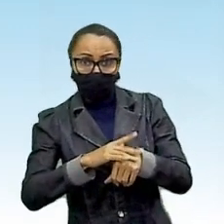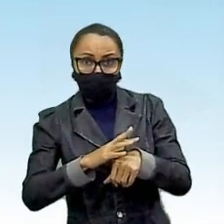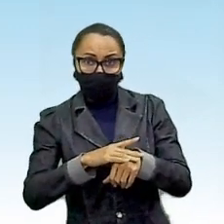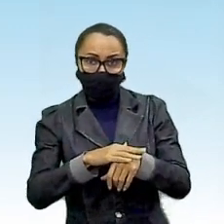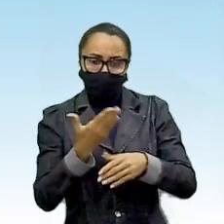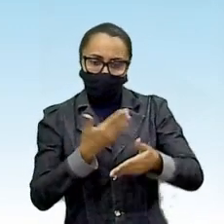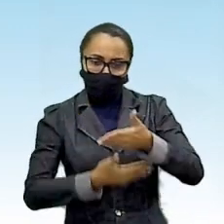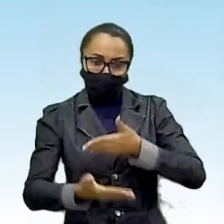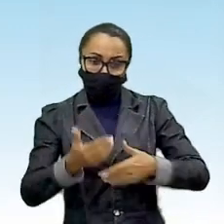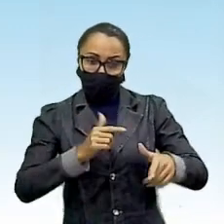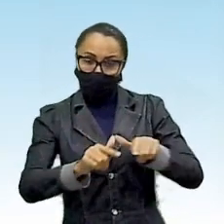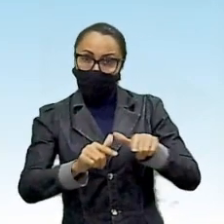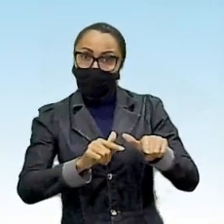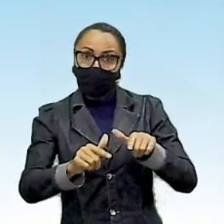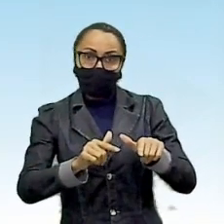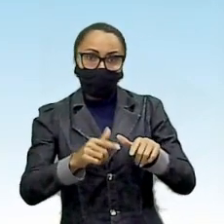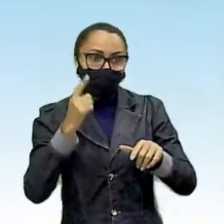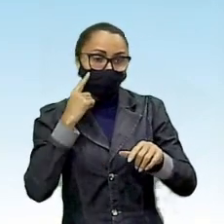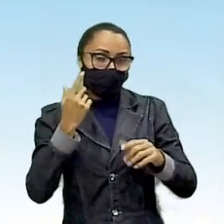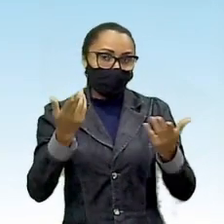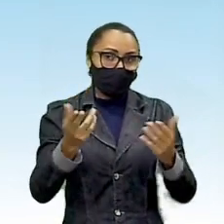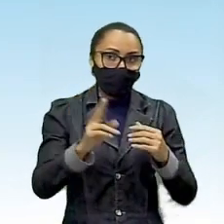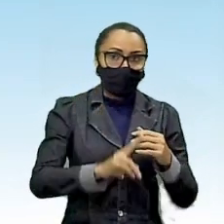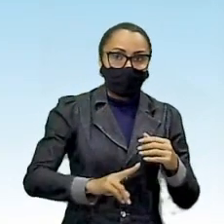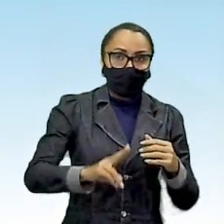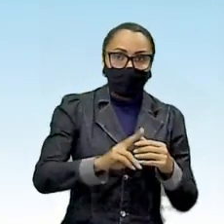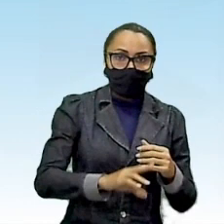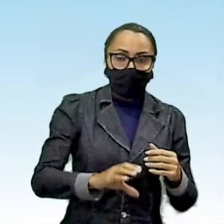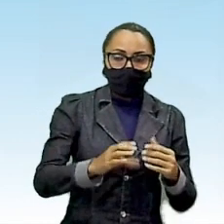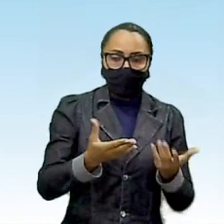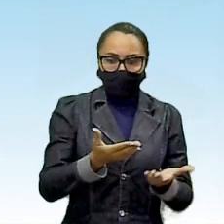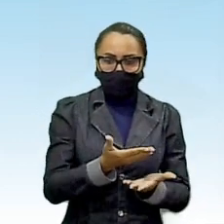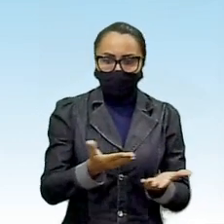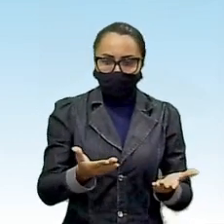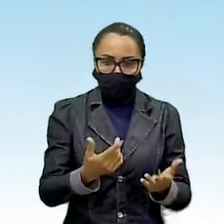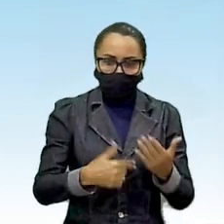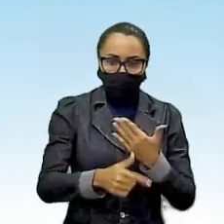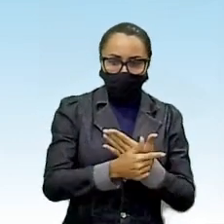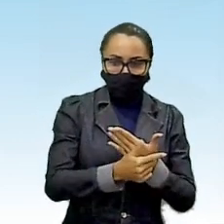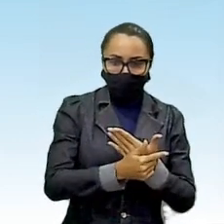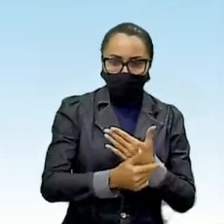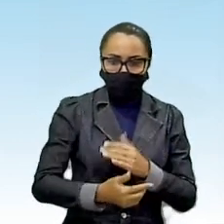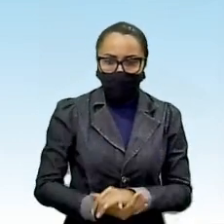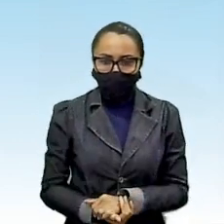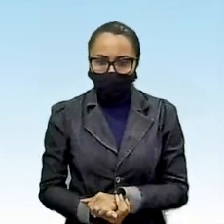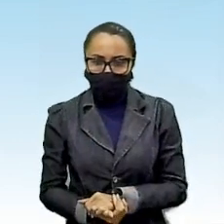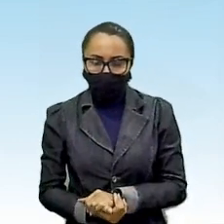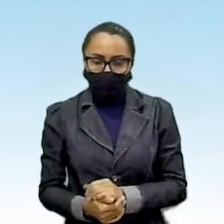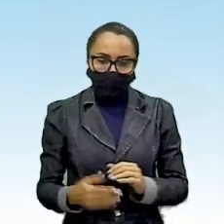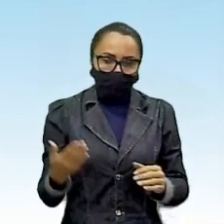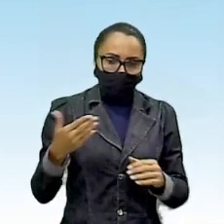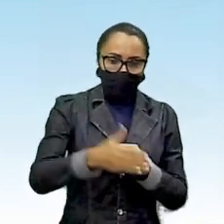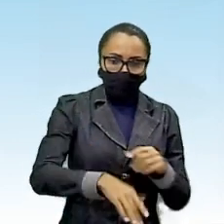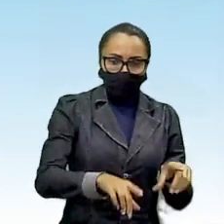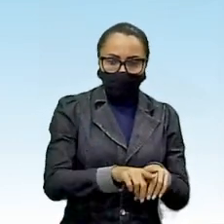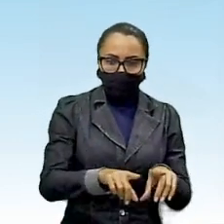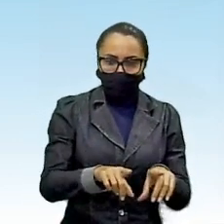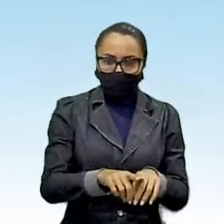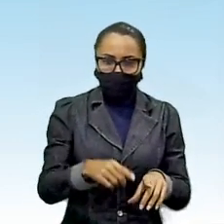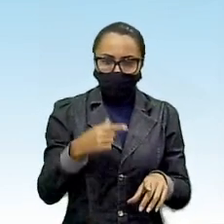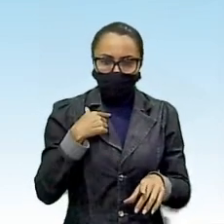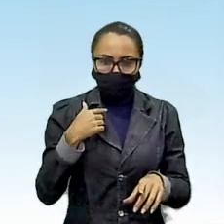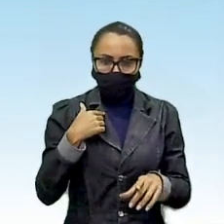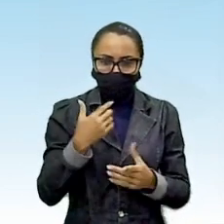trabalho, categorizada por unidade operacional, setor ou função. Também deve-se incluir no